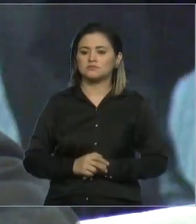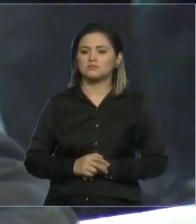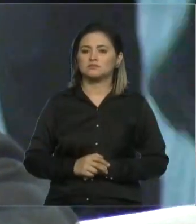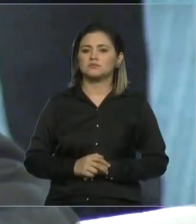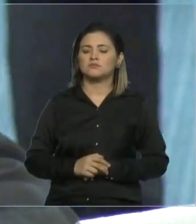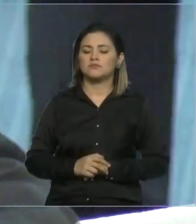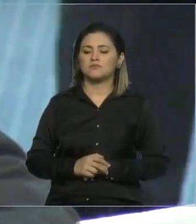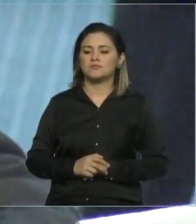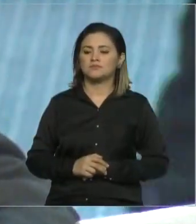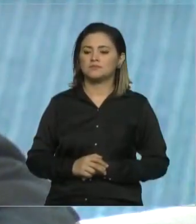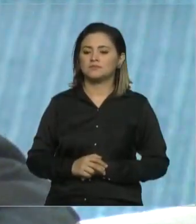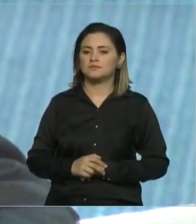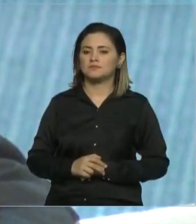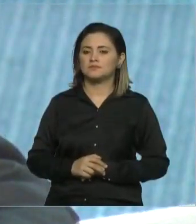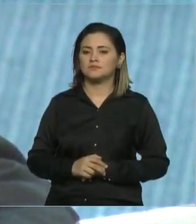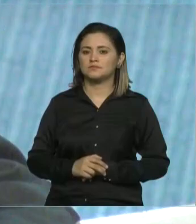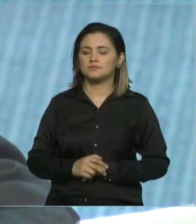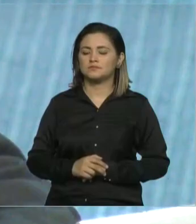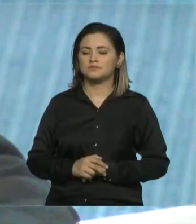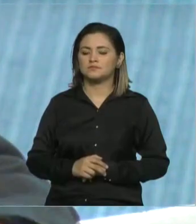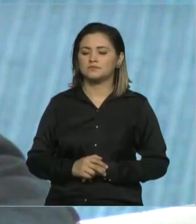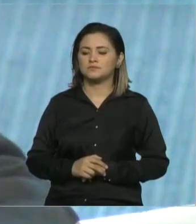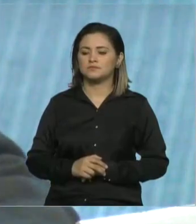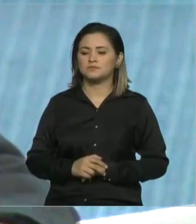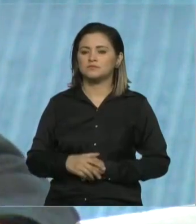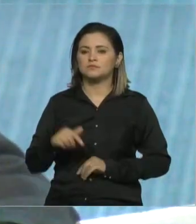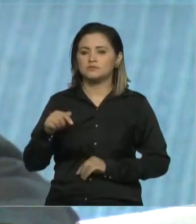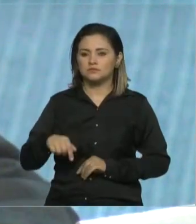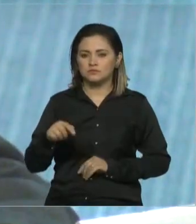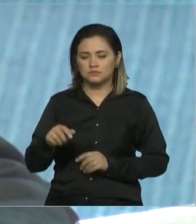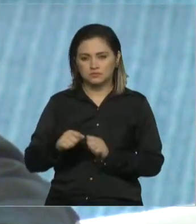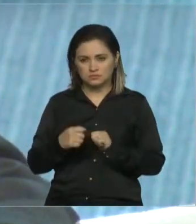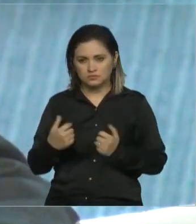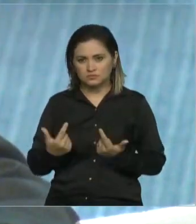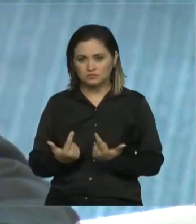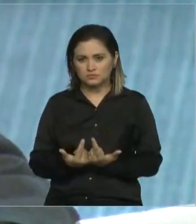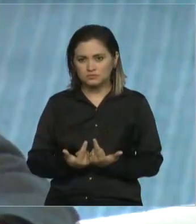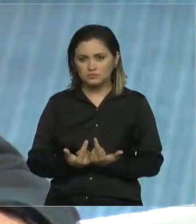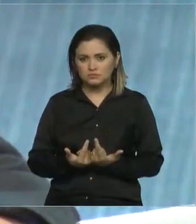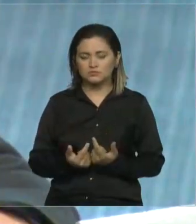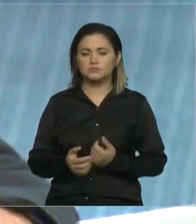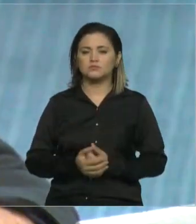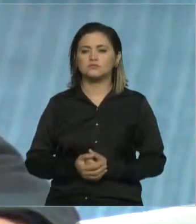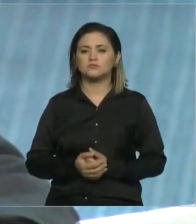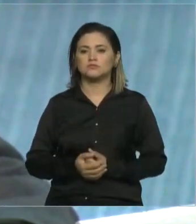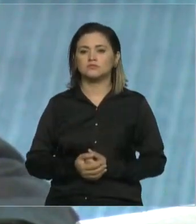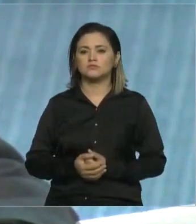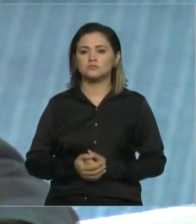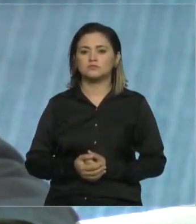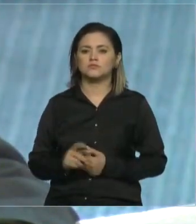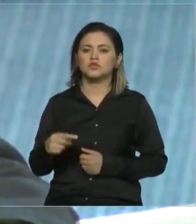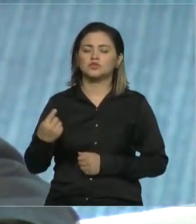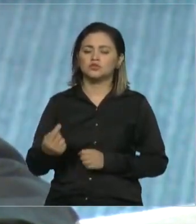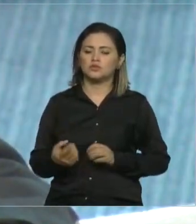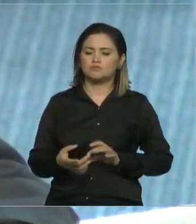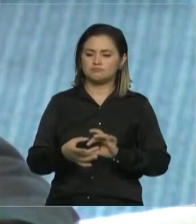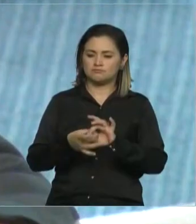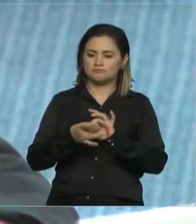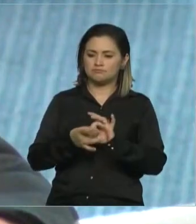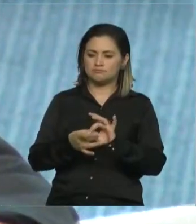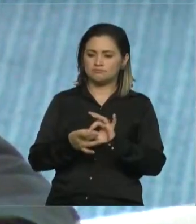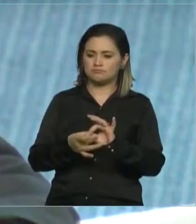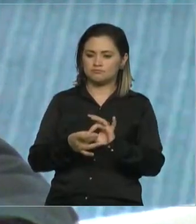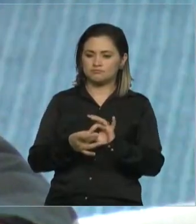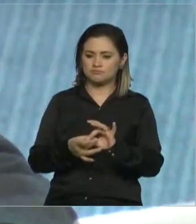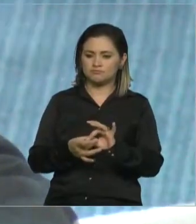recado. E aqui, nesta casa, nesse parlamento, onde nós todos nos unimos e a